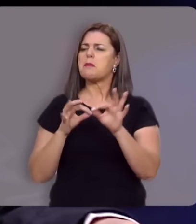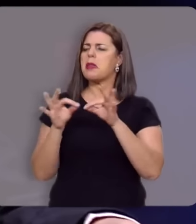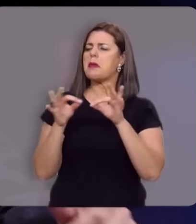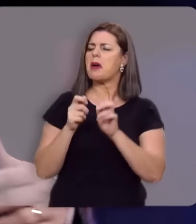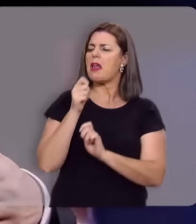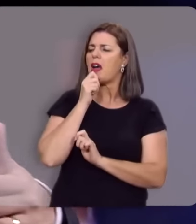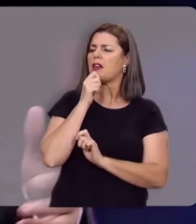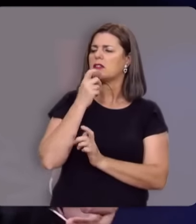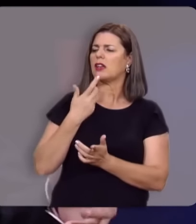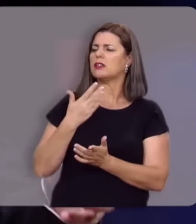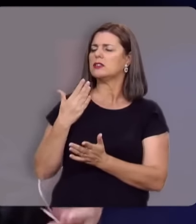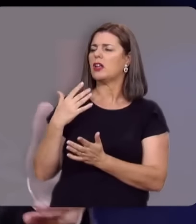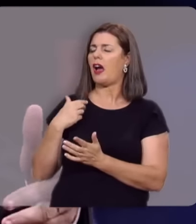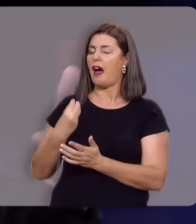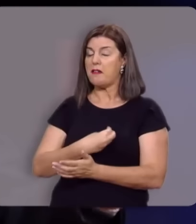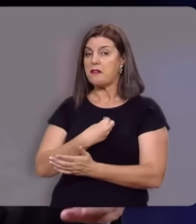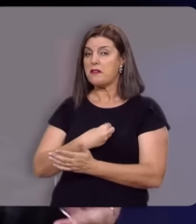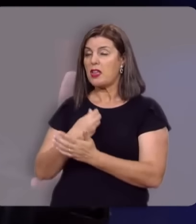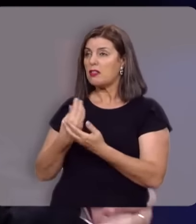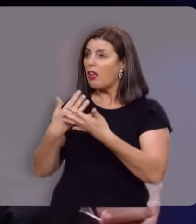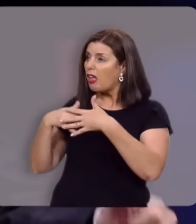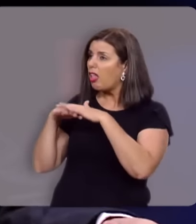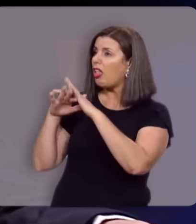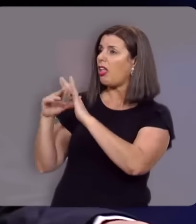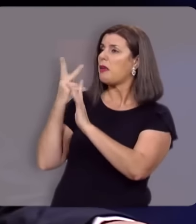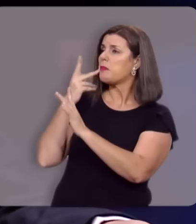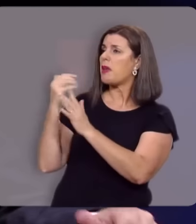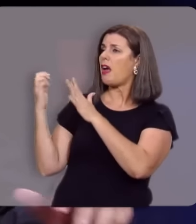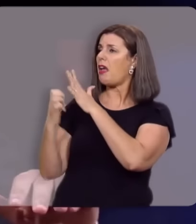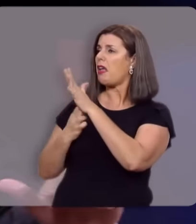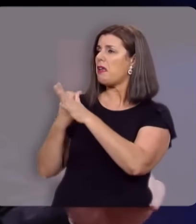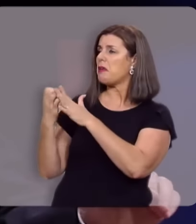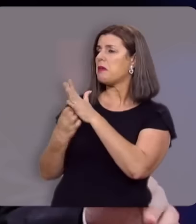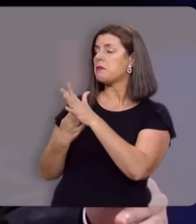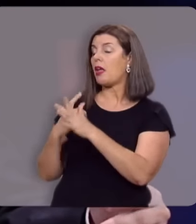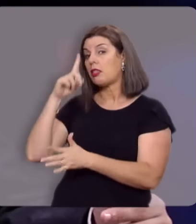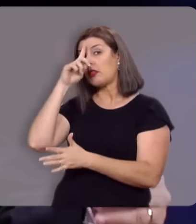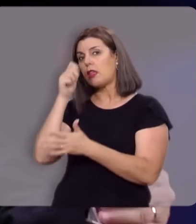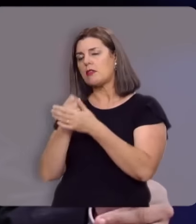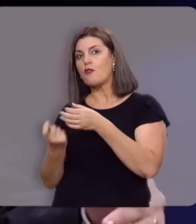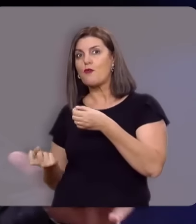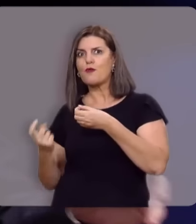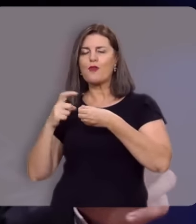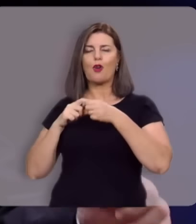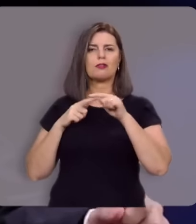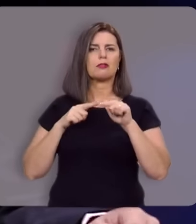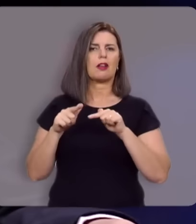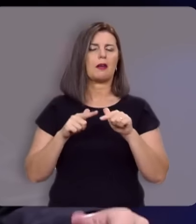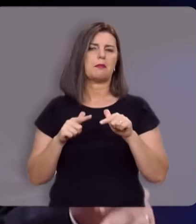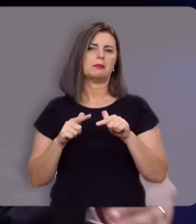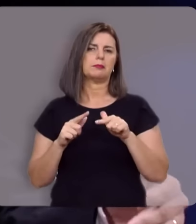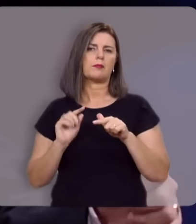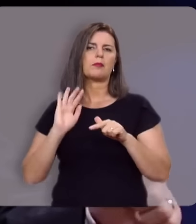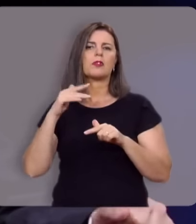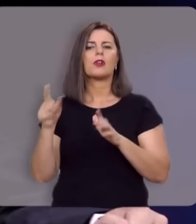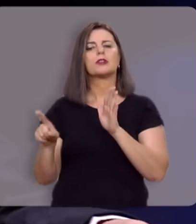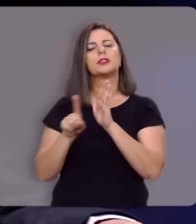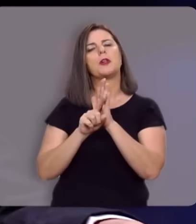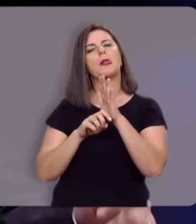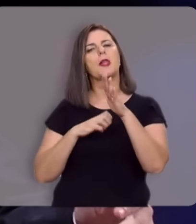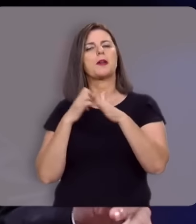para isso. Ele havia devotado toda a sua vida à sua empresa e ele decide então voltar a trabalhar. Só que quando ele